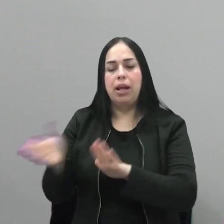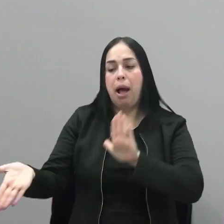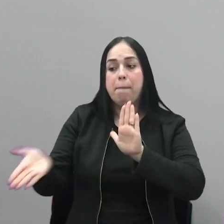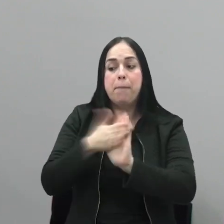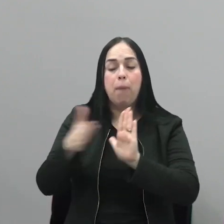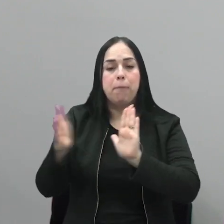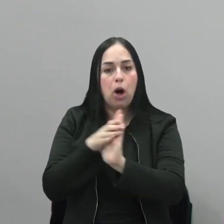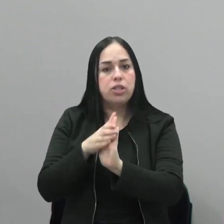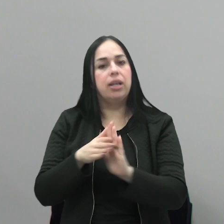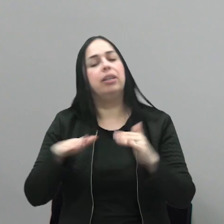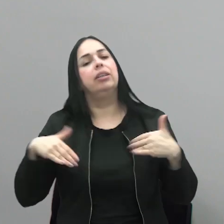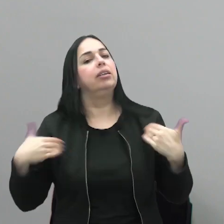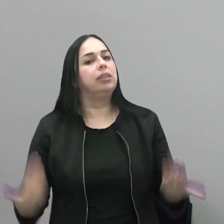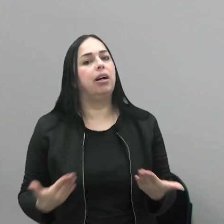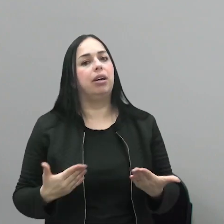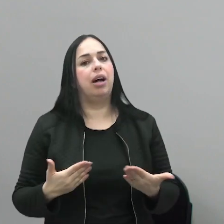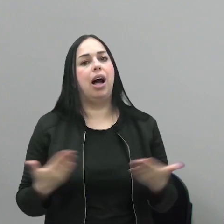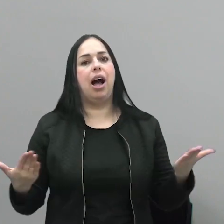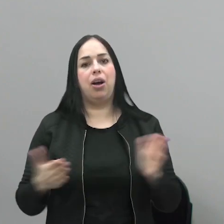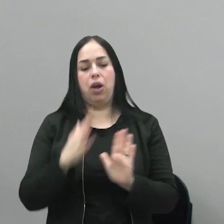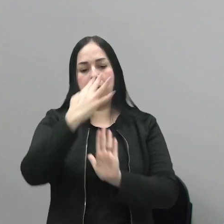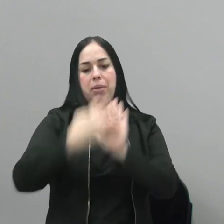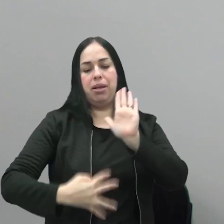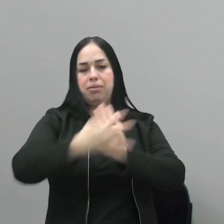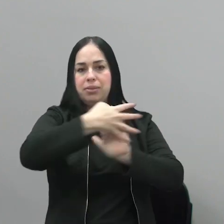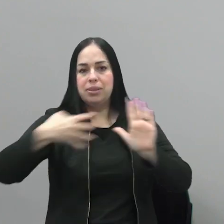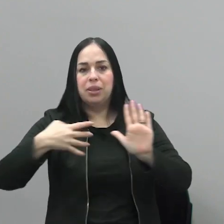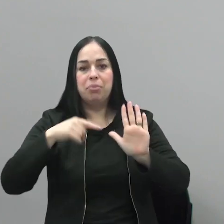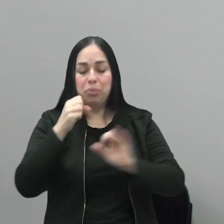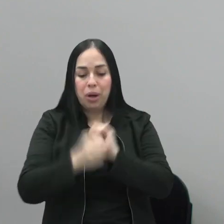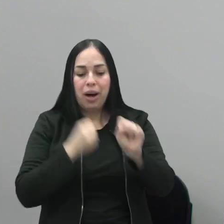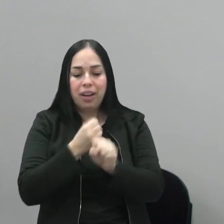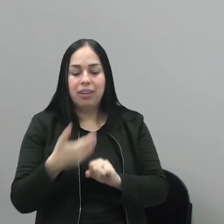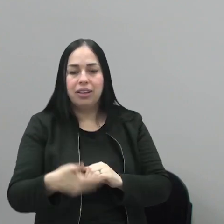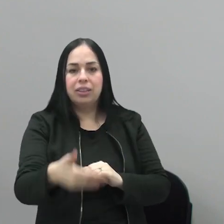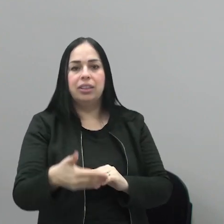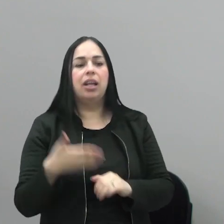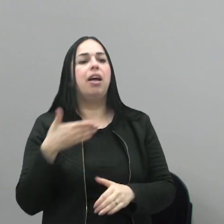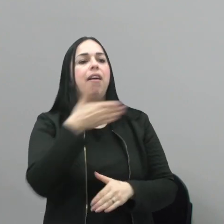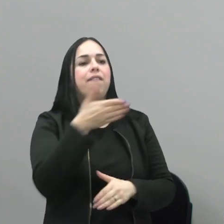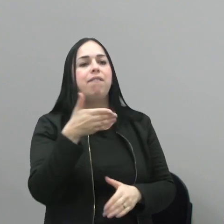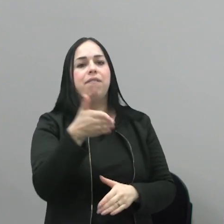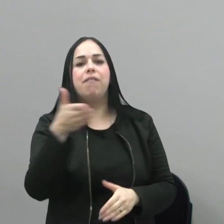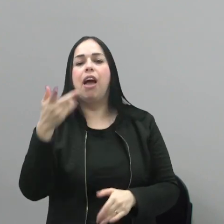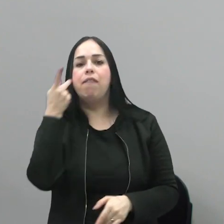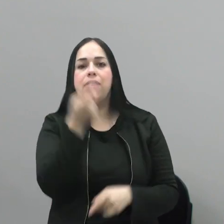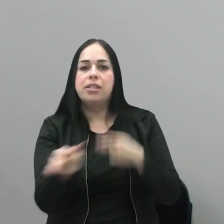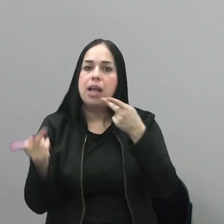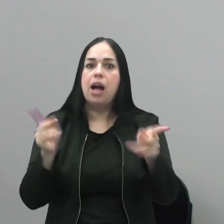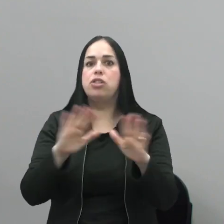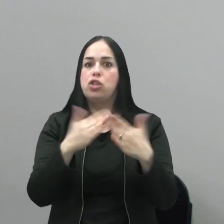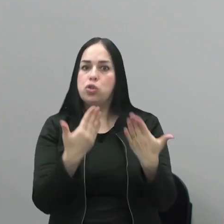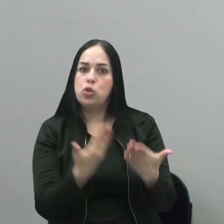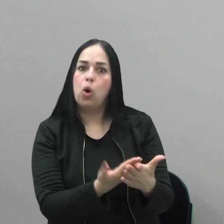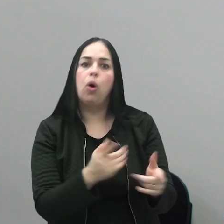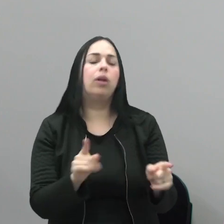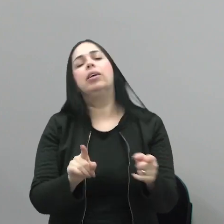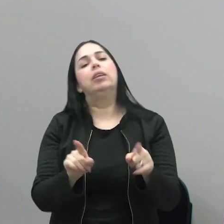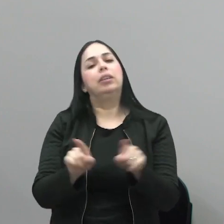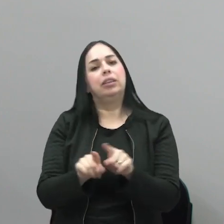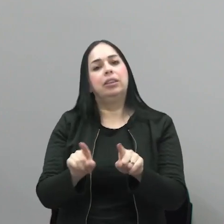e ajudar o governo com as proposituras. Então o nosso cronograma agora para o ano de 2025 é ir nas escolas,